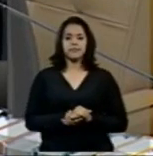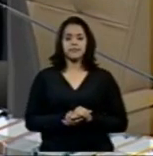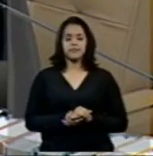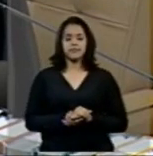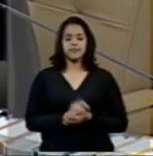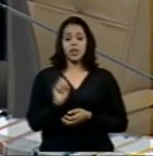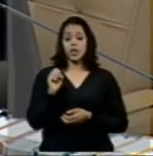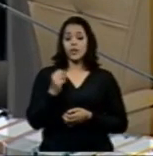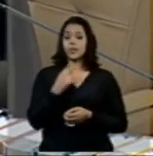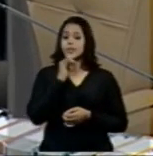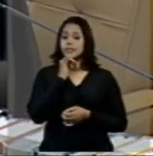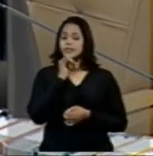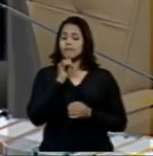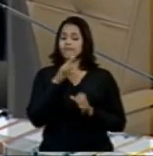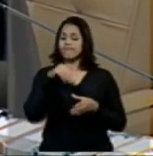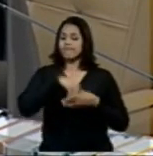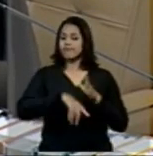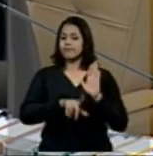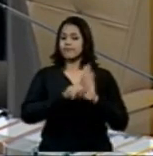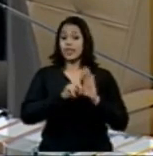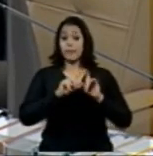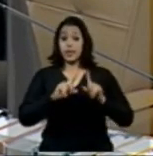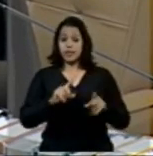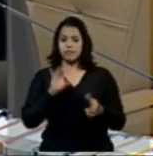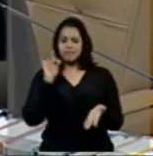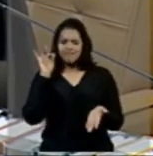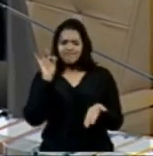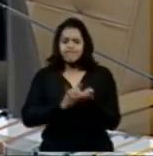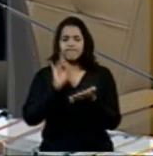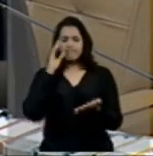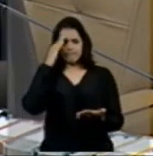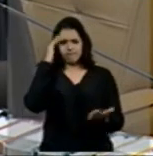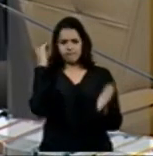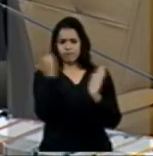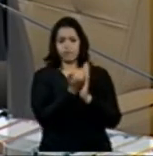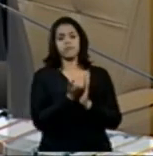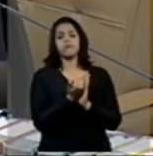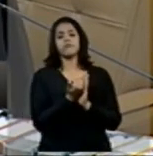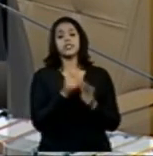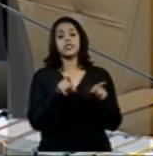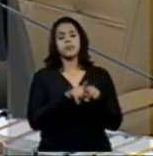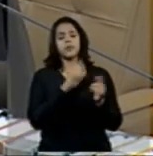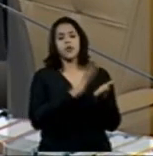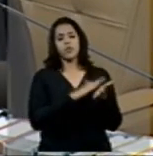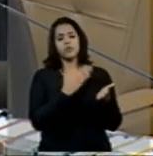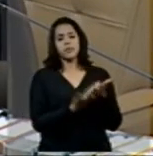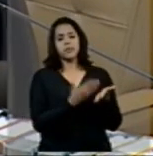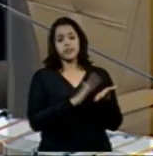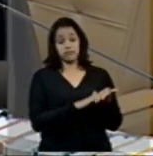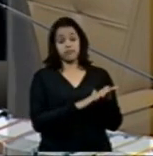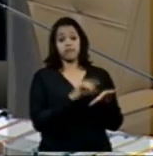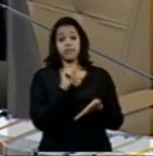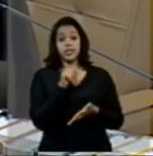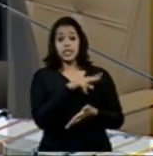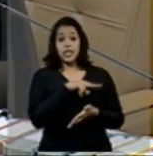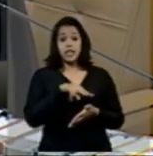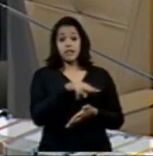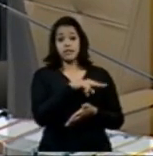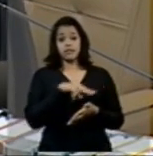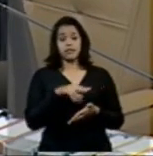ou da legalidade estrita, mas sim no exato cumprimento e interpretação